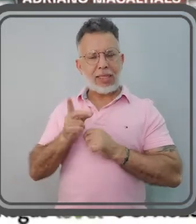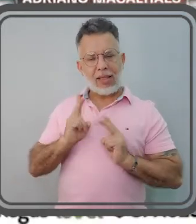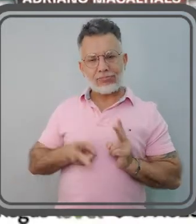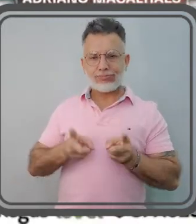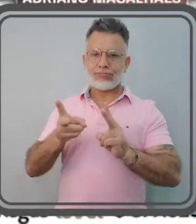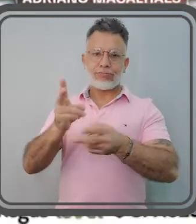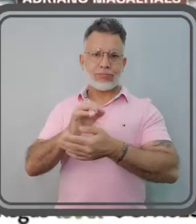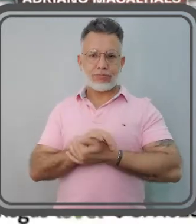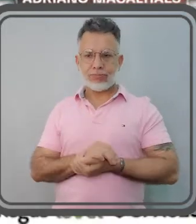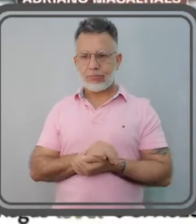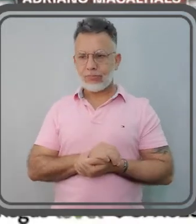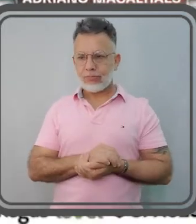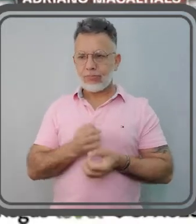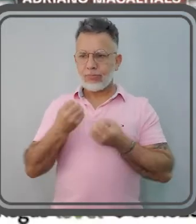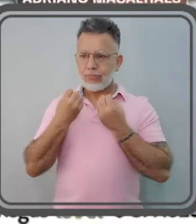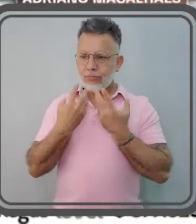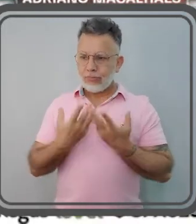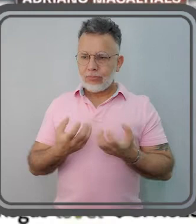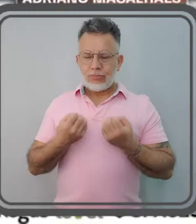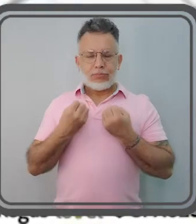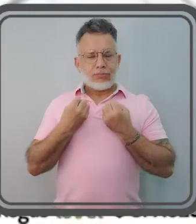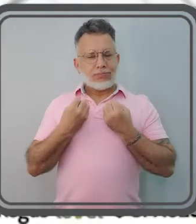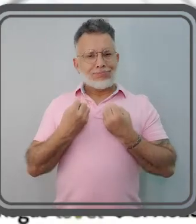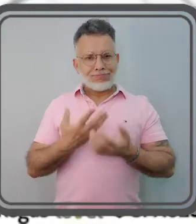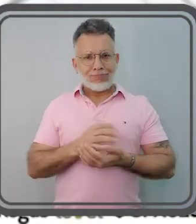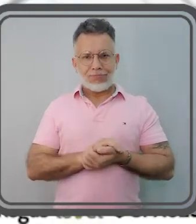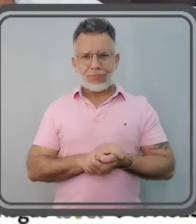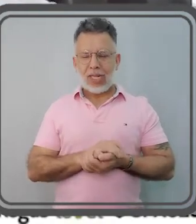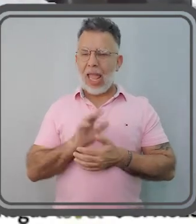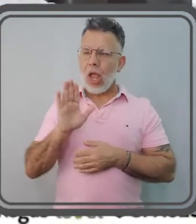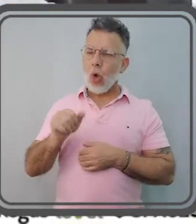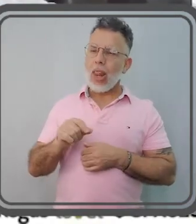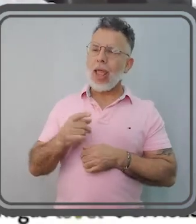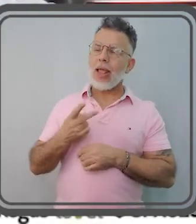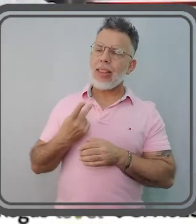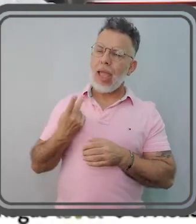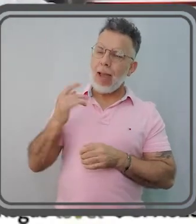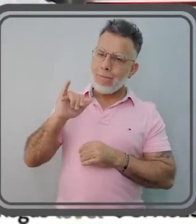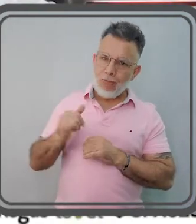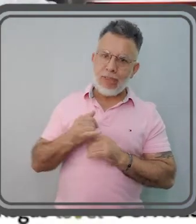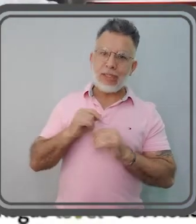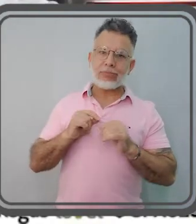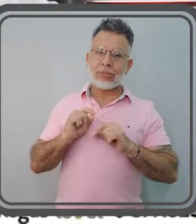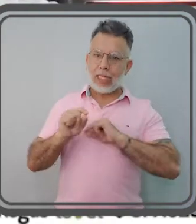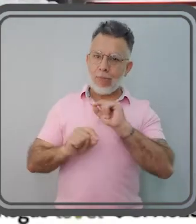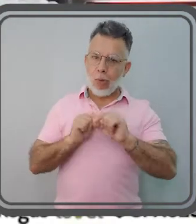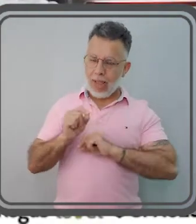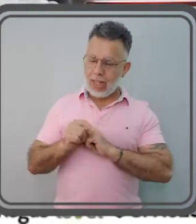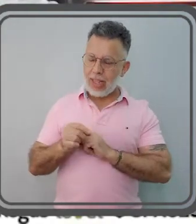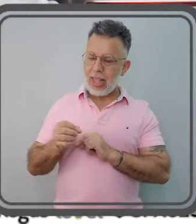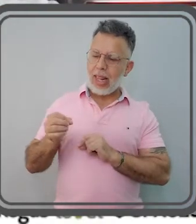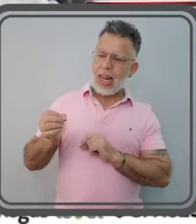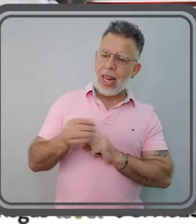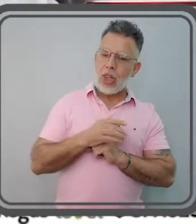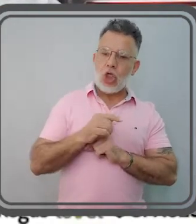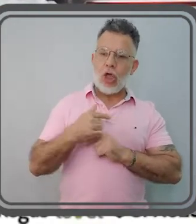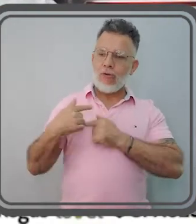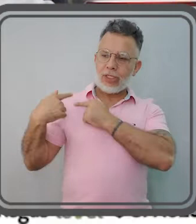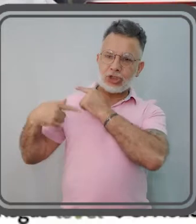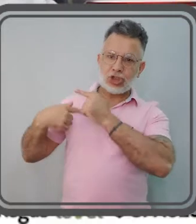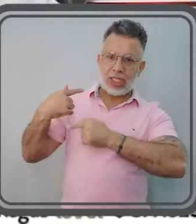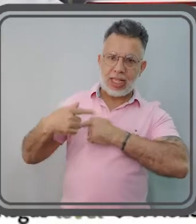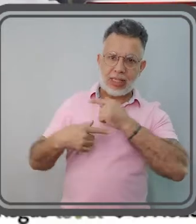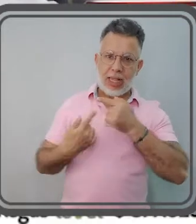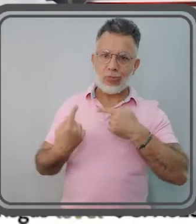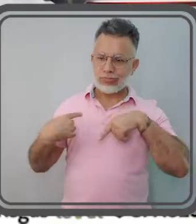ainda explorando um pouco desse momento, né, dessa nova geração de franqueadores que estão surgindo, o que,